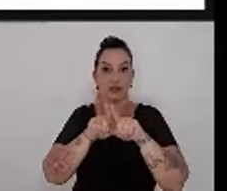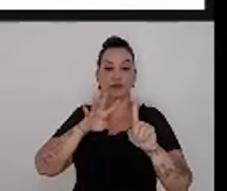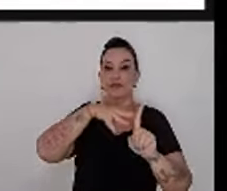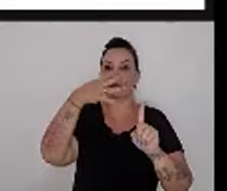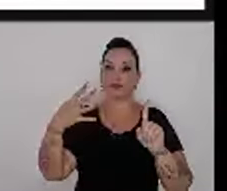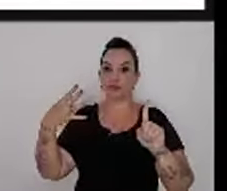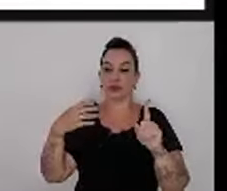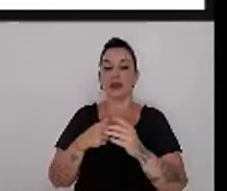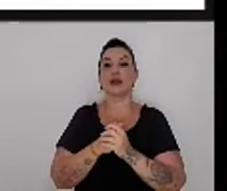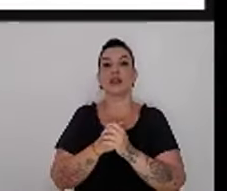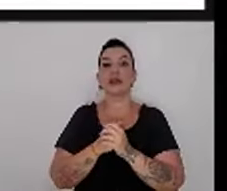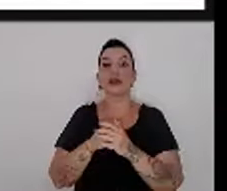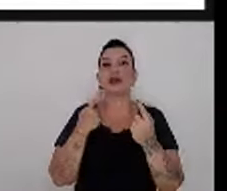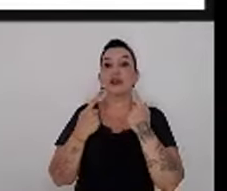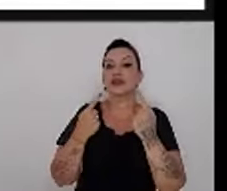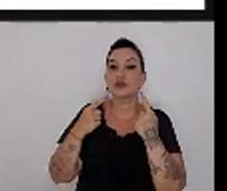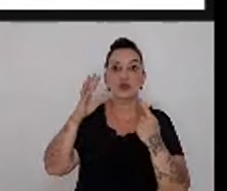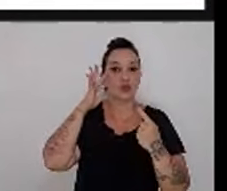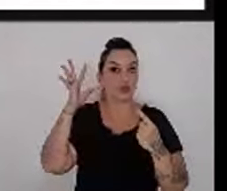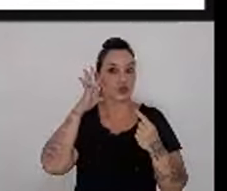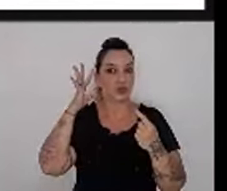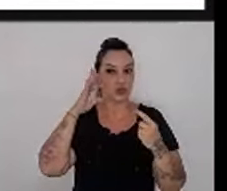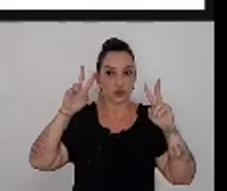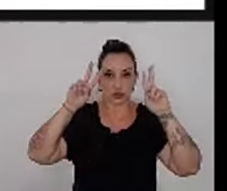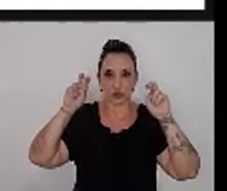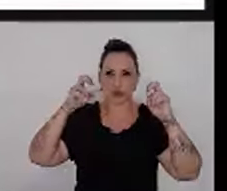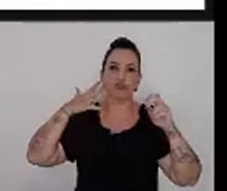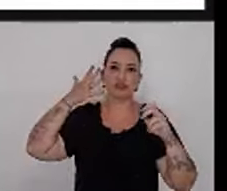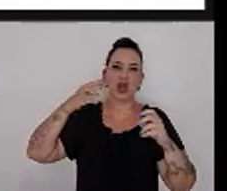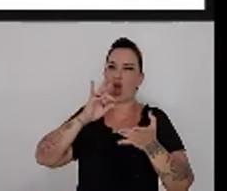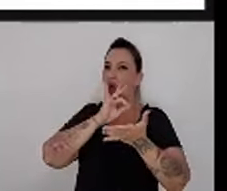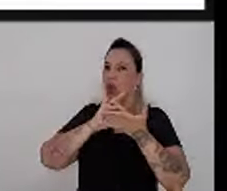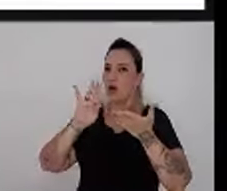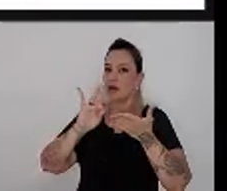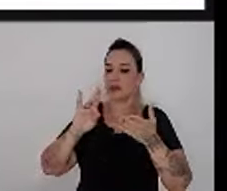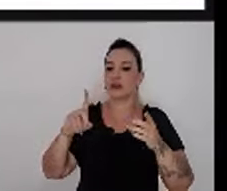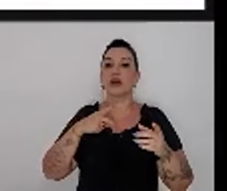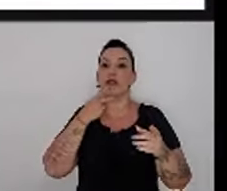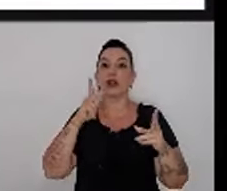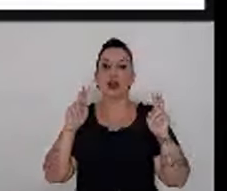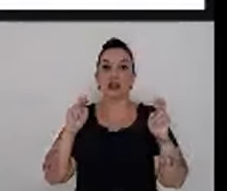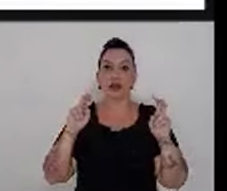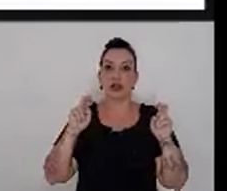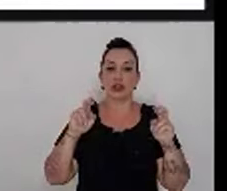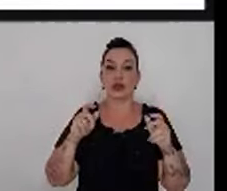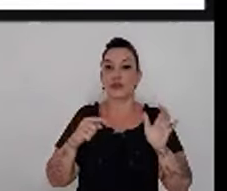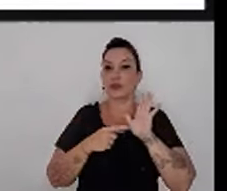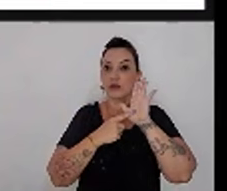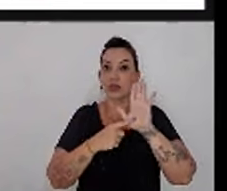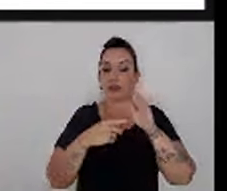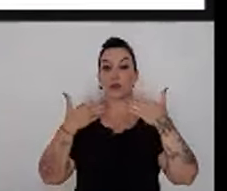e LGBTQI+, e as discussões teóricas em torno de discursos de ódio, tratam justamente